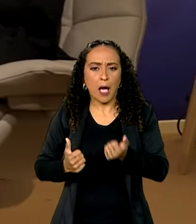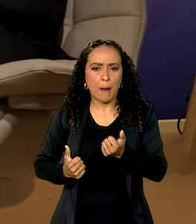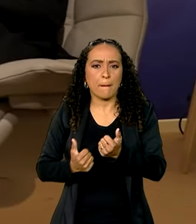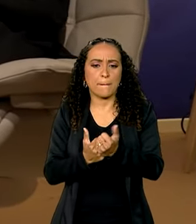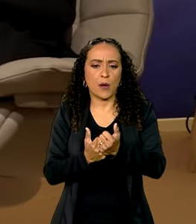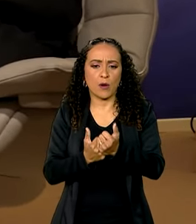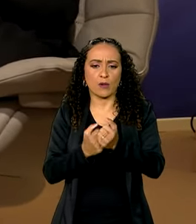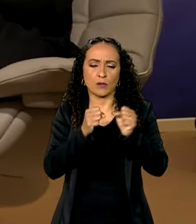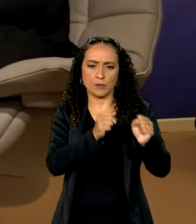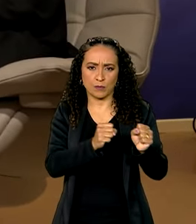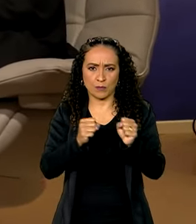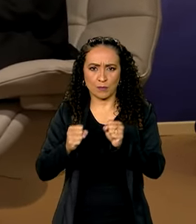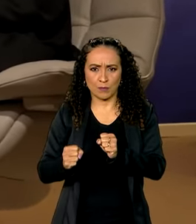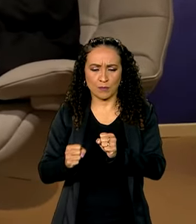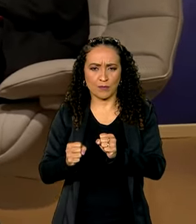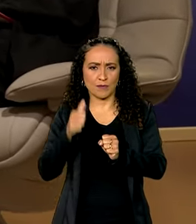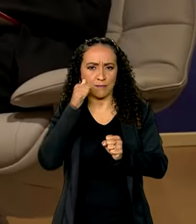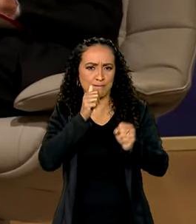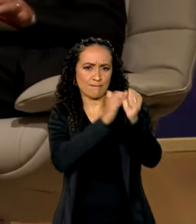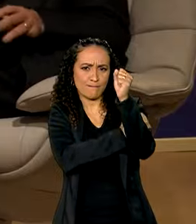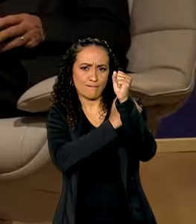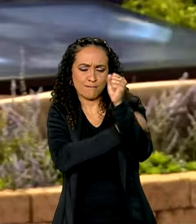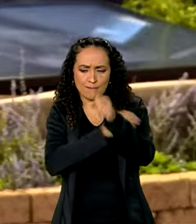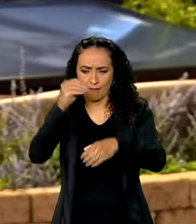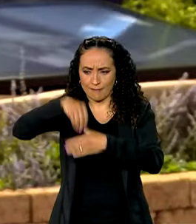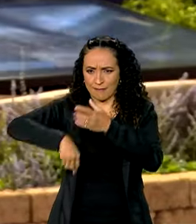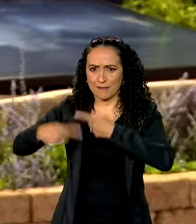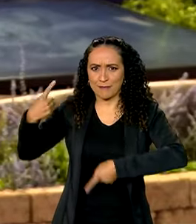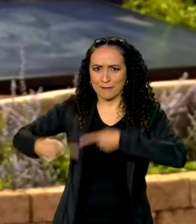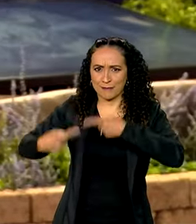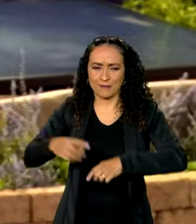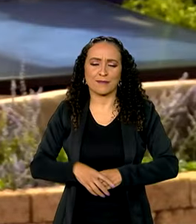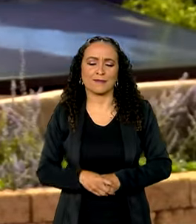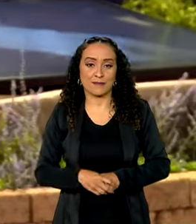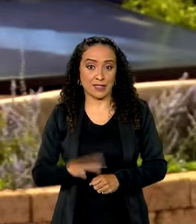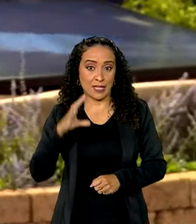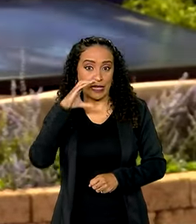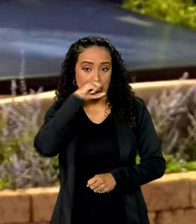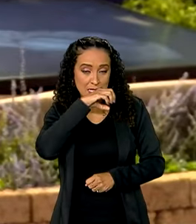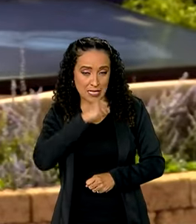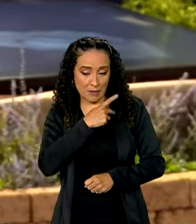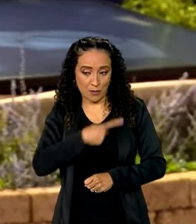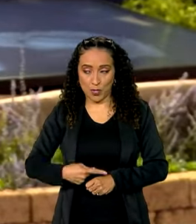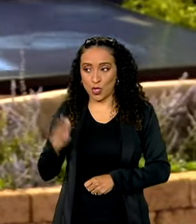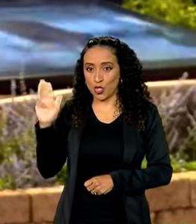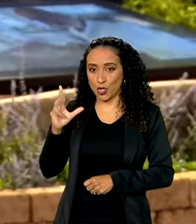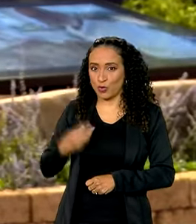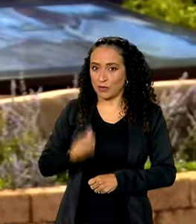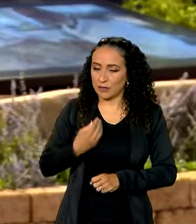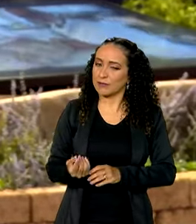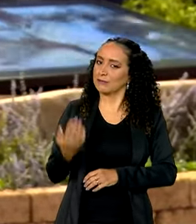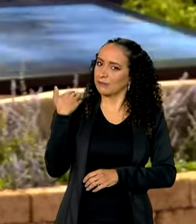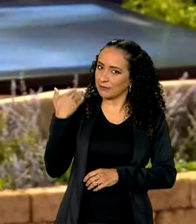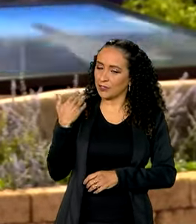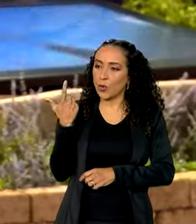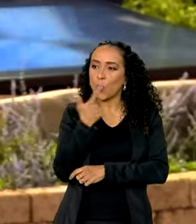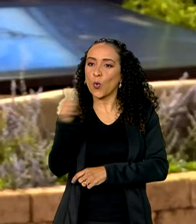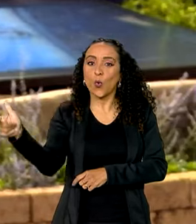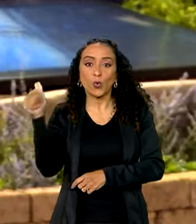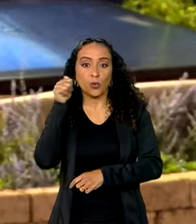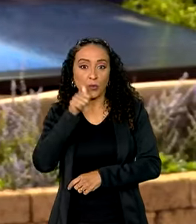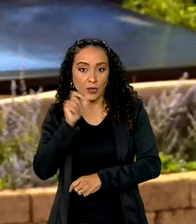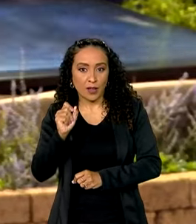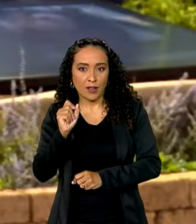o empoderamento feminino na política. Neste sábado, o presidente Lula esteve com outra mulher